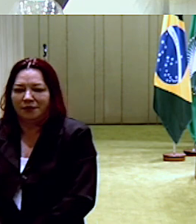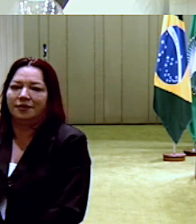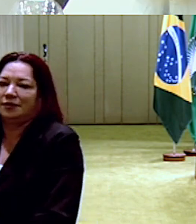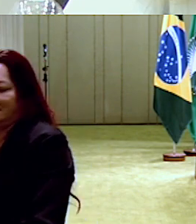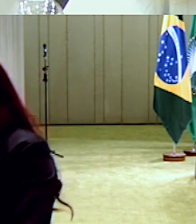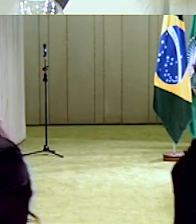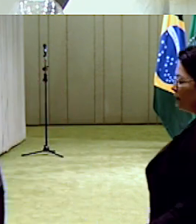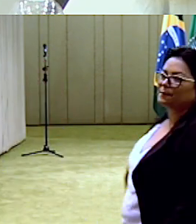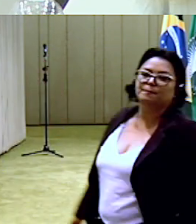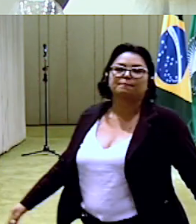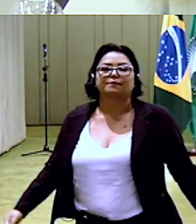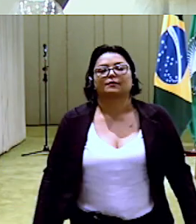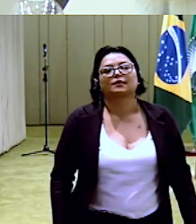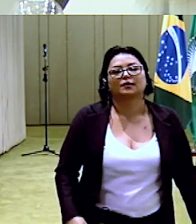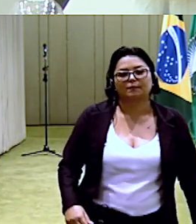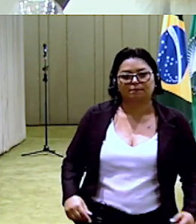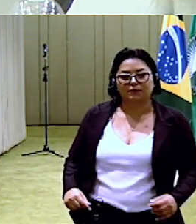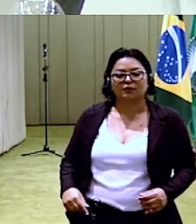preparada para participar do debate.